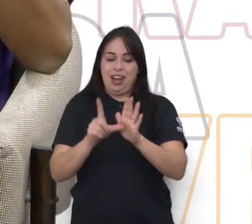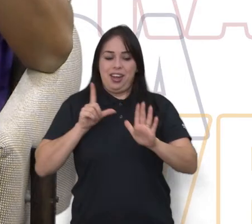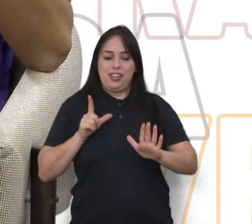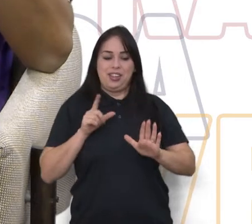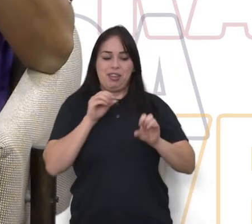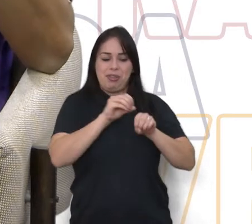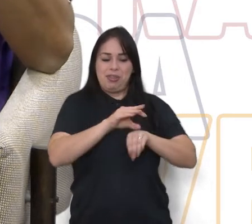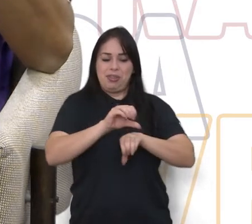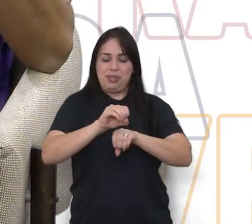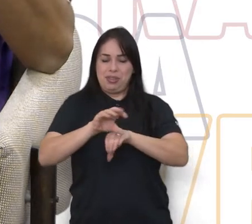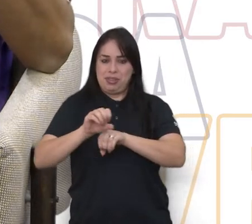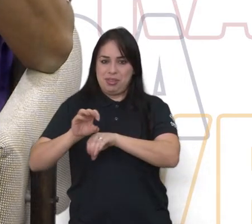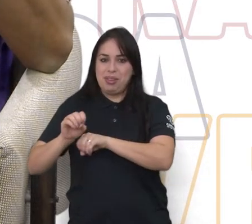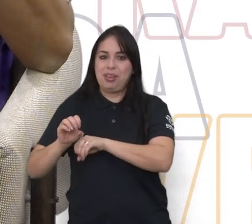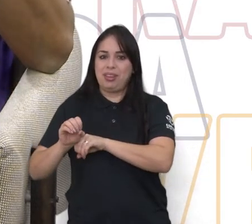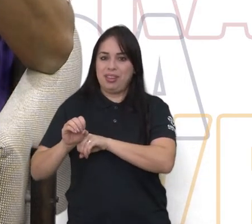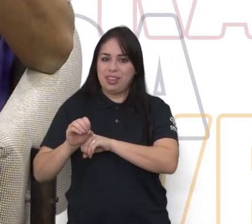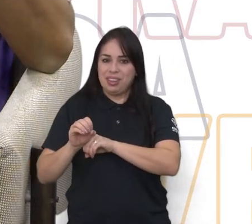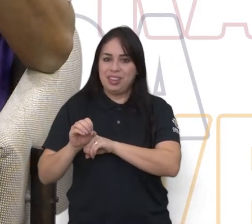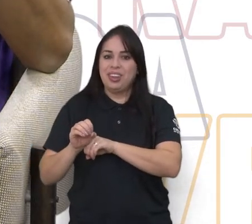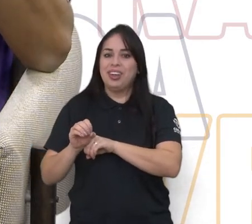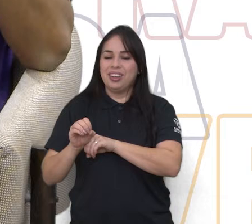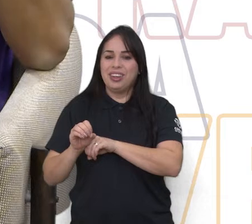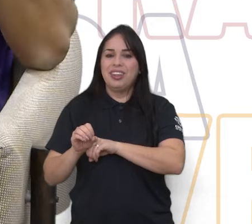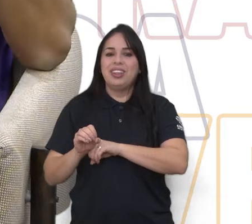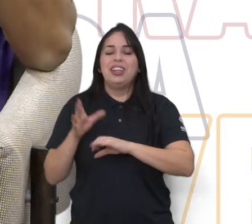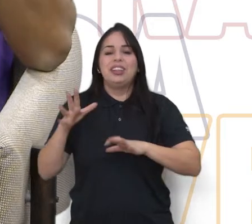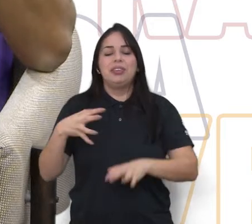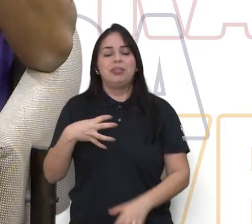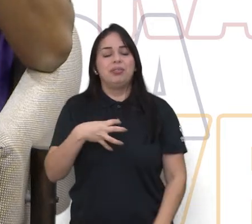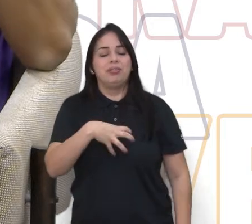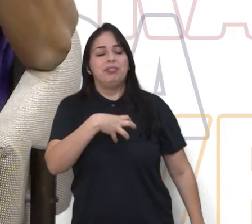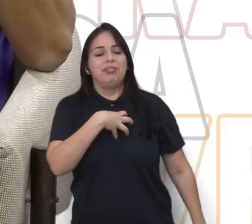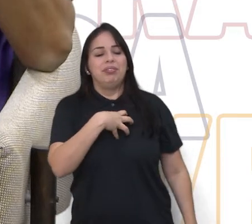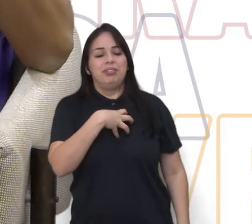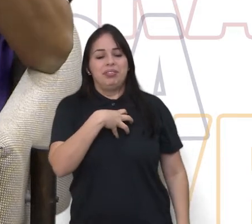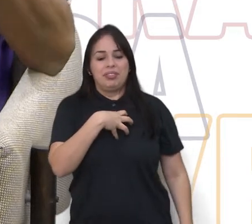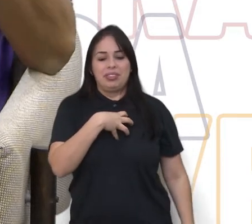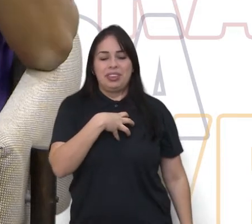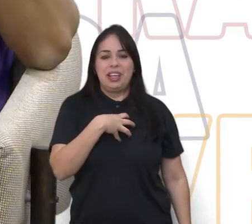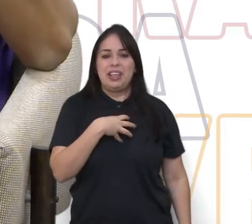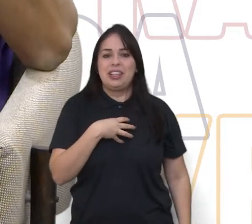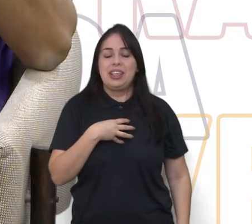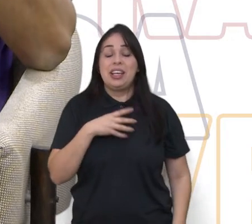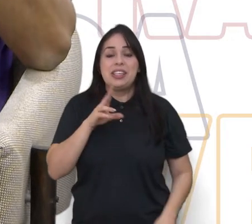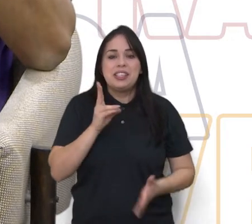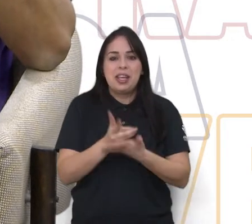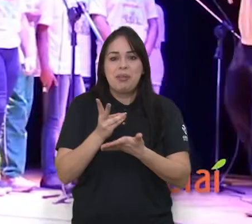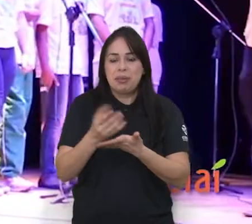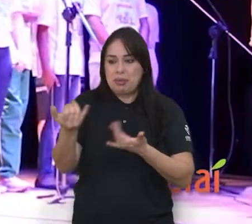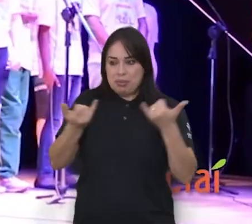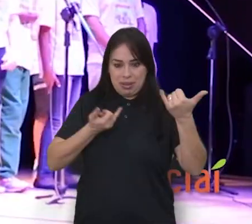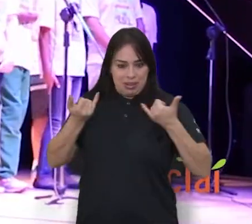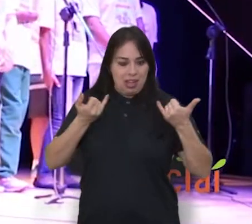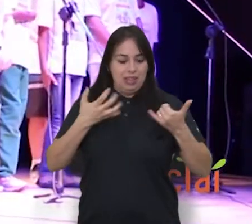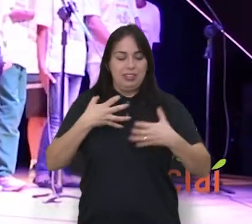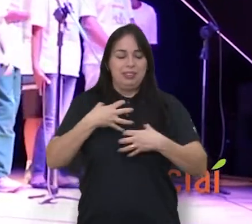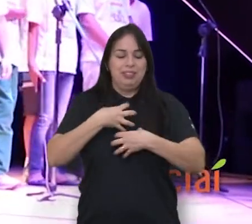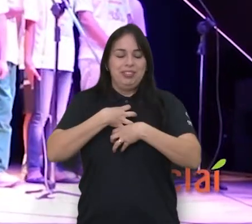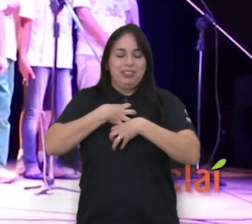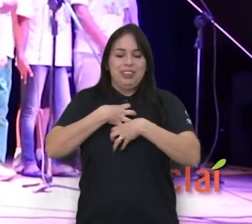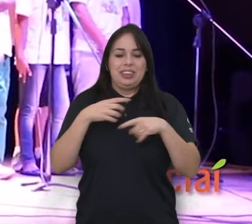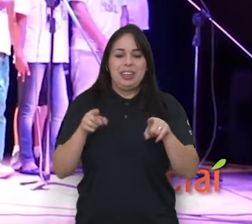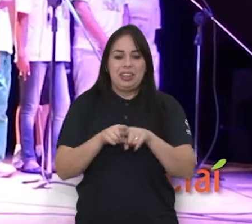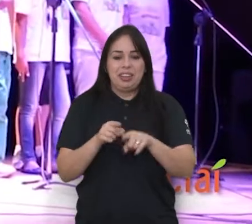salas de aula e das nossas oficinas. Então isso é marcante para a gente, muito marcante cada vez que a gente recebe um retorno desse. E também é